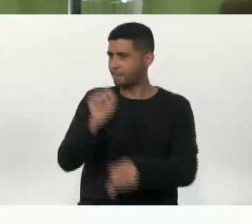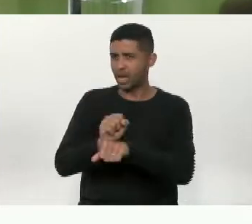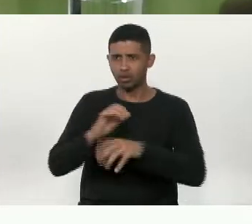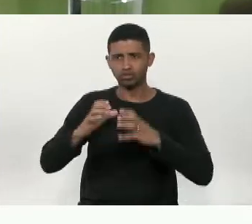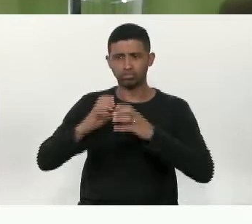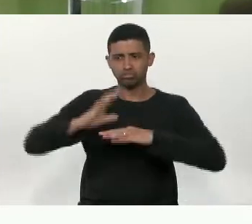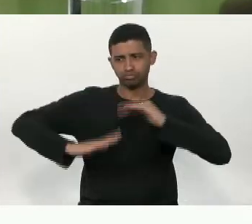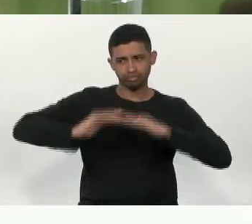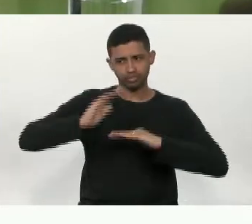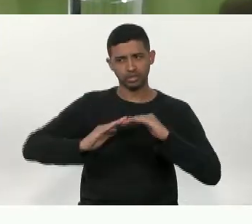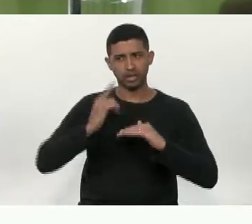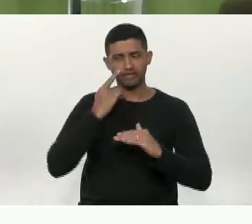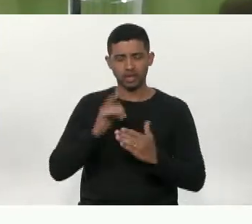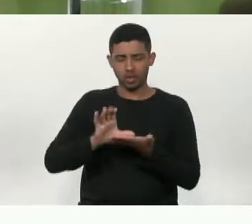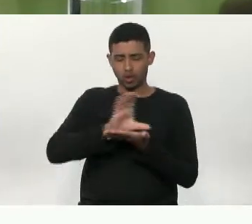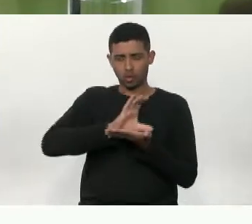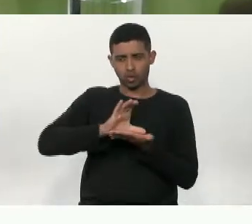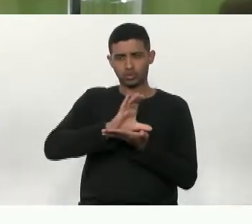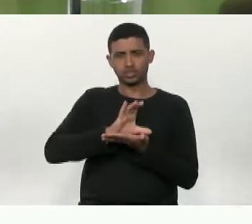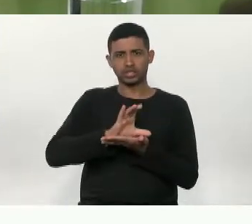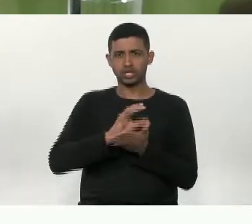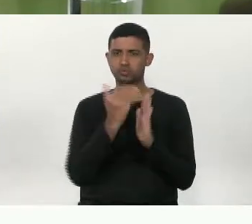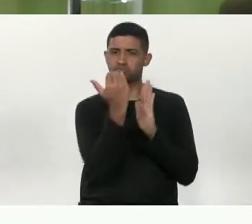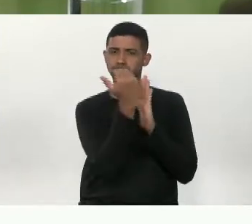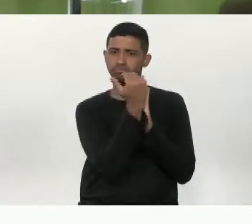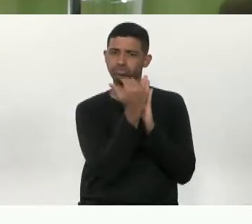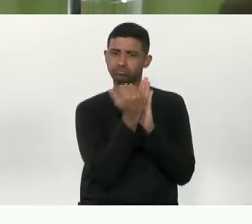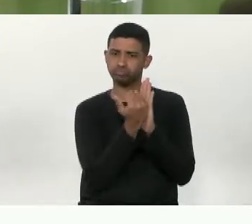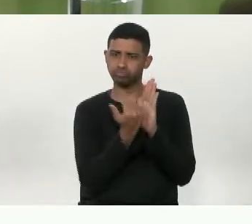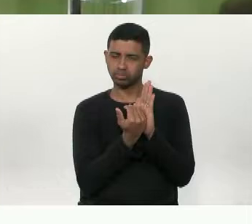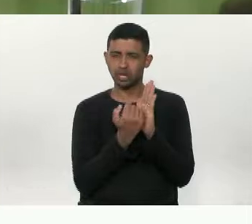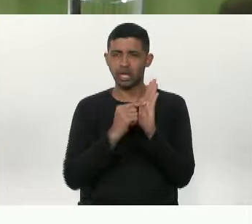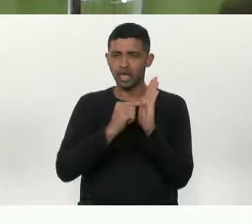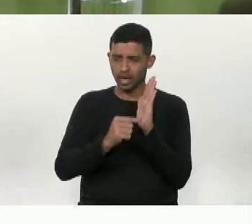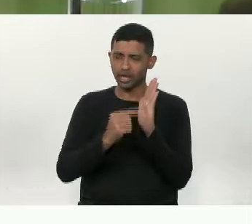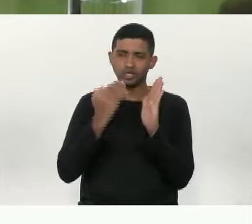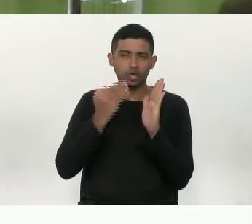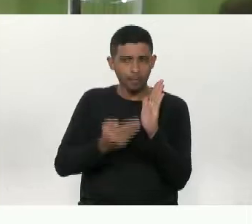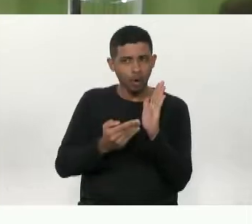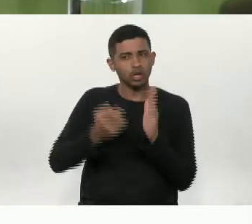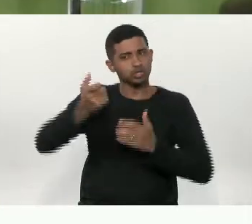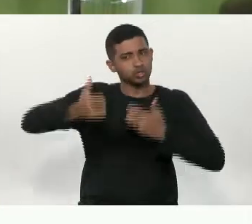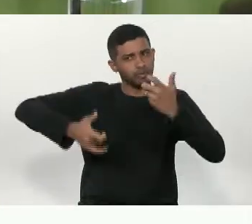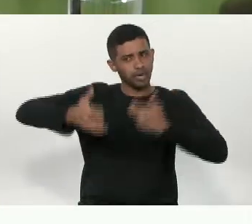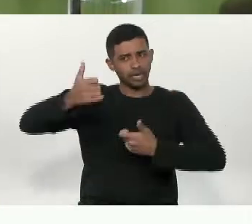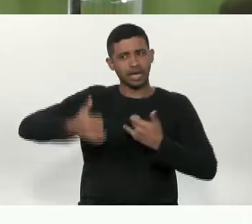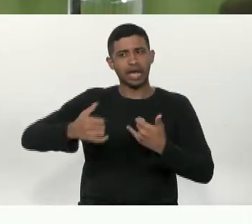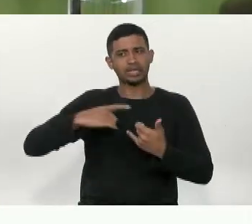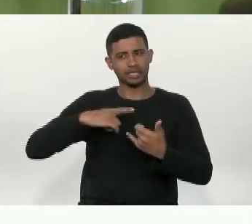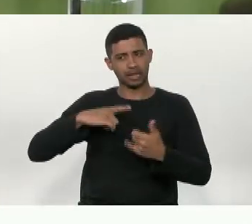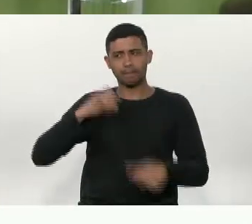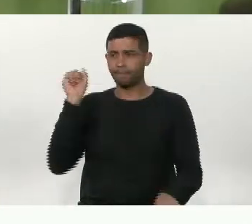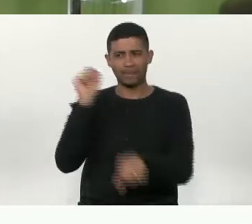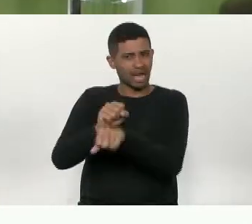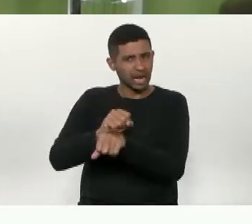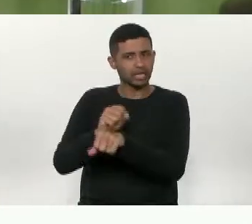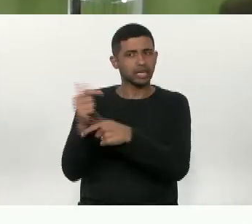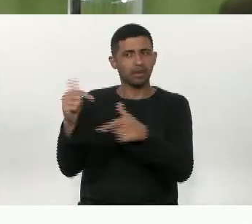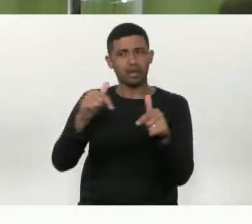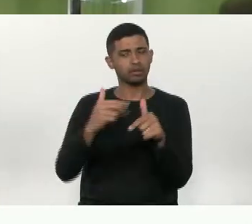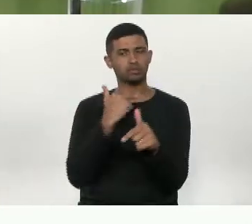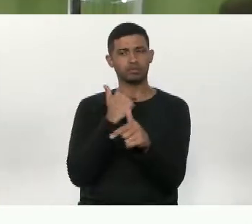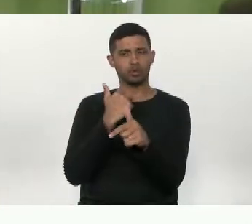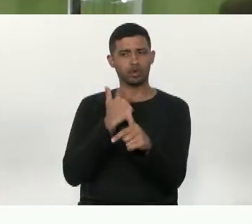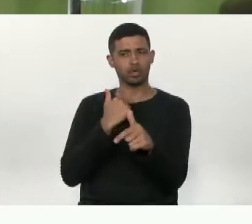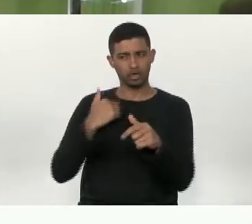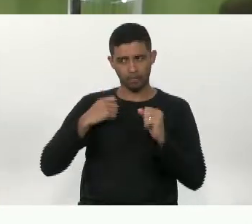o CREMERJ lançou os seguintes itens que justificaram essa interdição. Se o senhor quiser, eu posso ir falando um por um, ou se o senhor